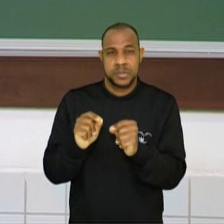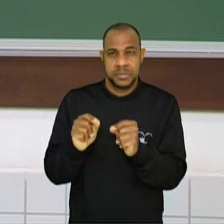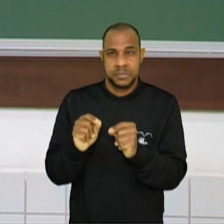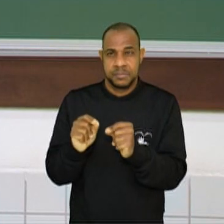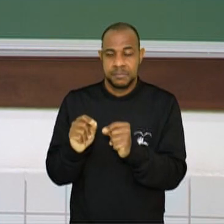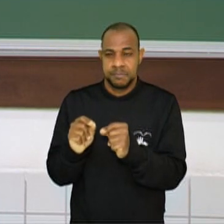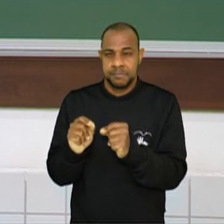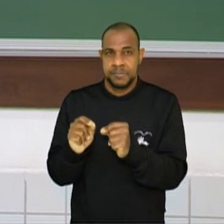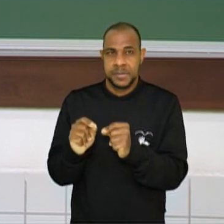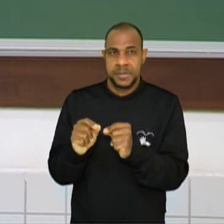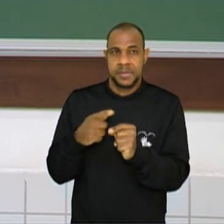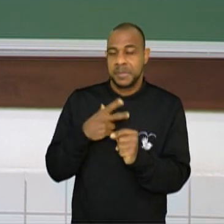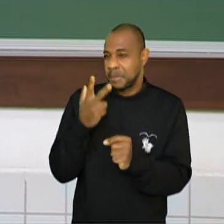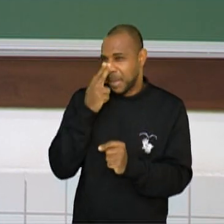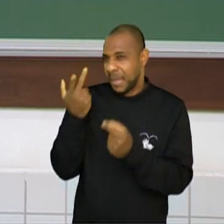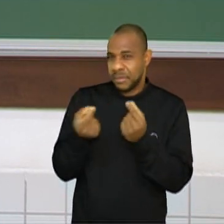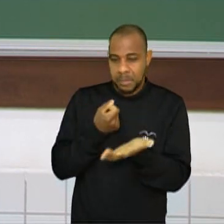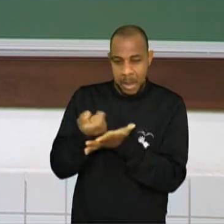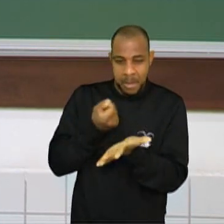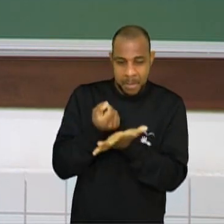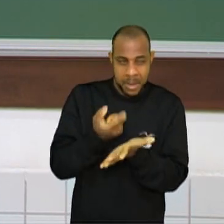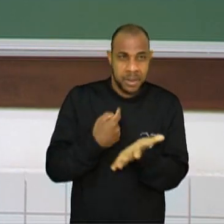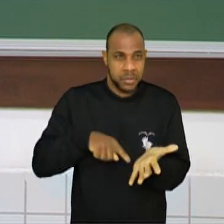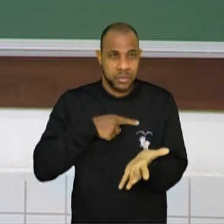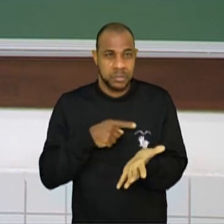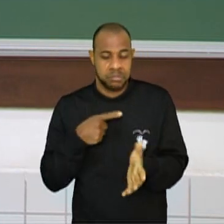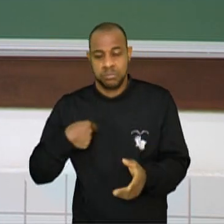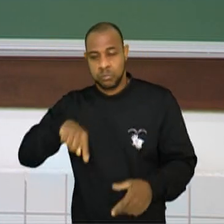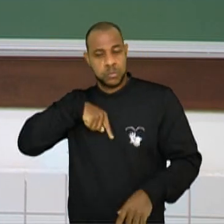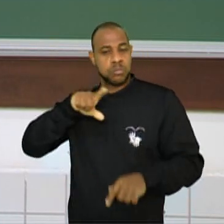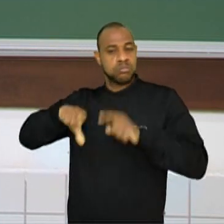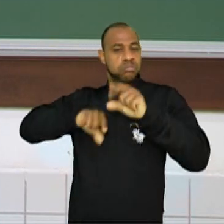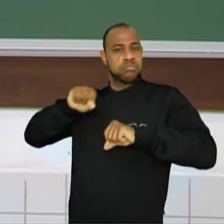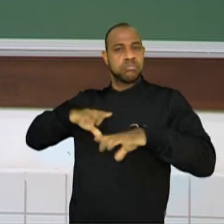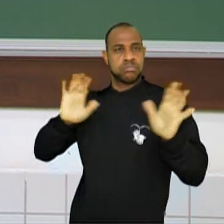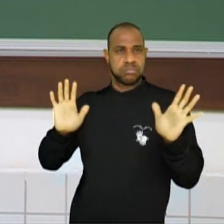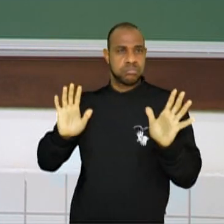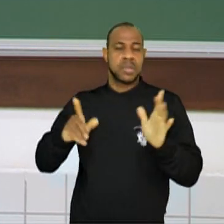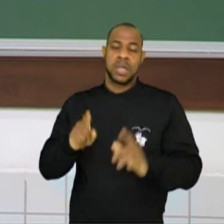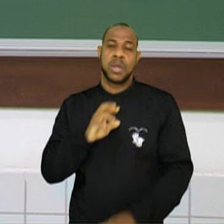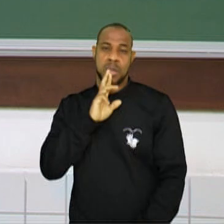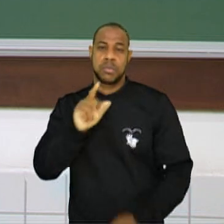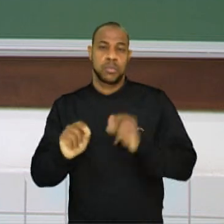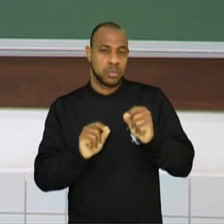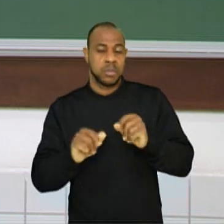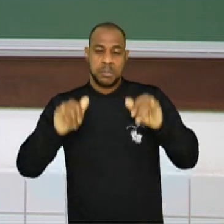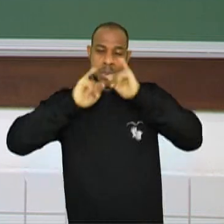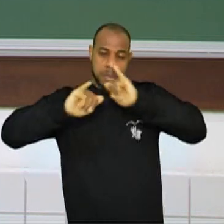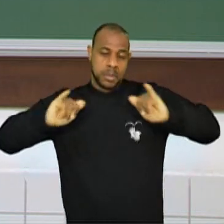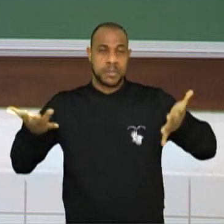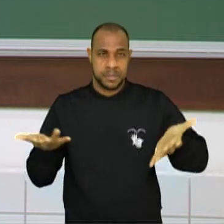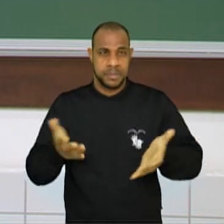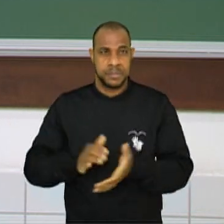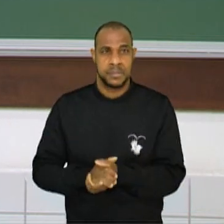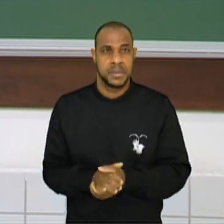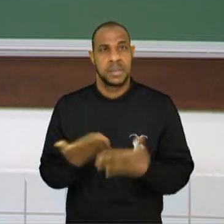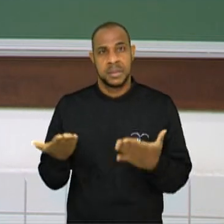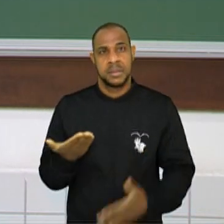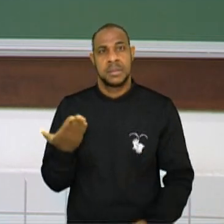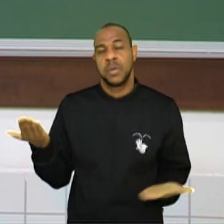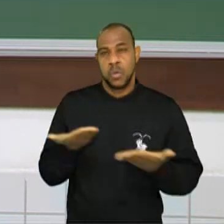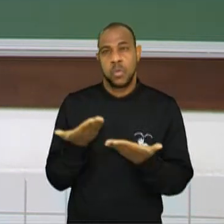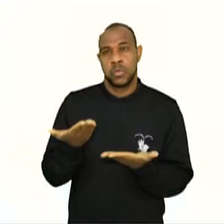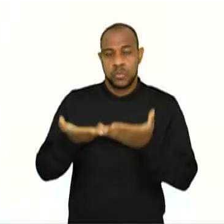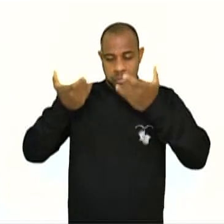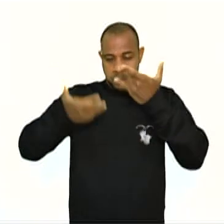consumir coisas que parece que são consumidas por livre escolha, mas não são, são resultado da propaganda. Okay? Nós vimos na aula de